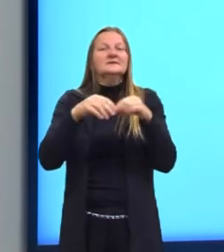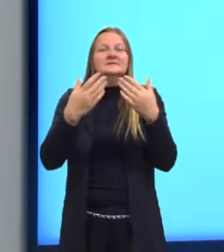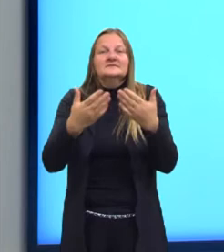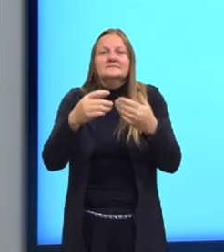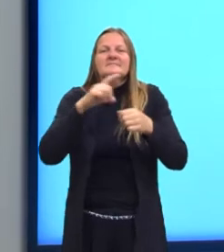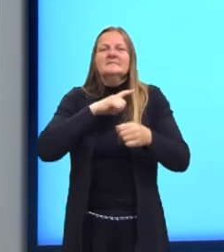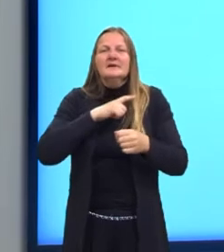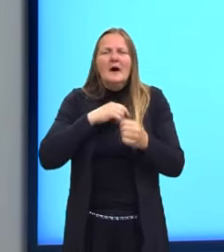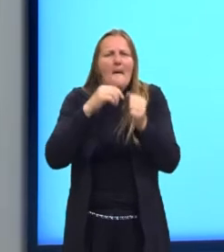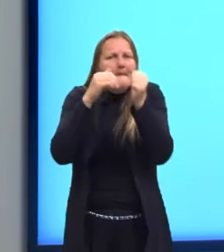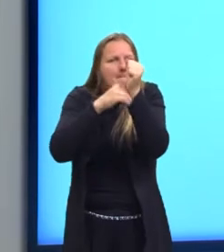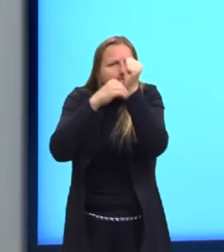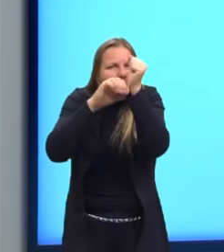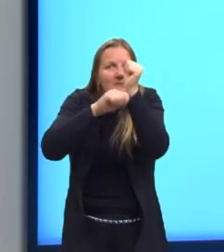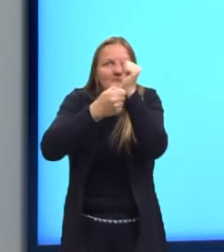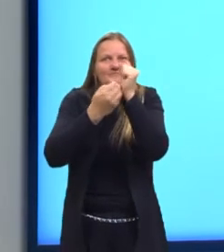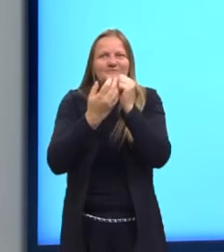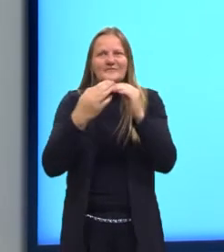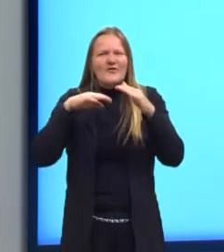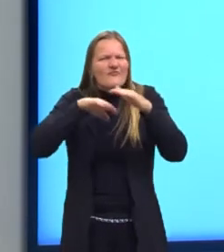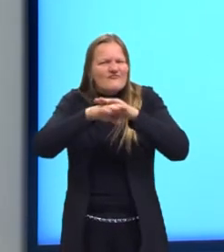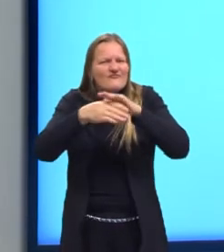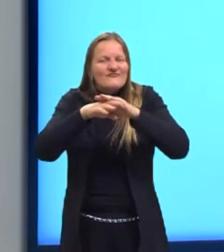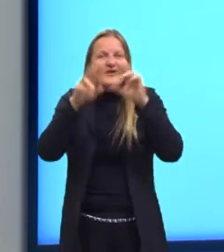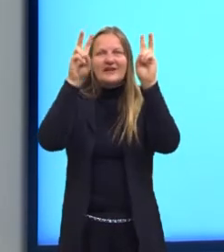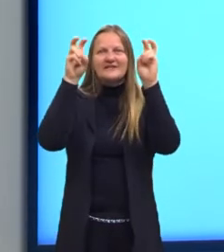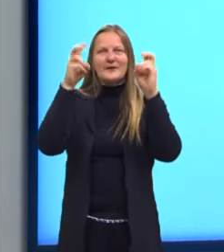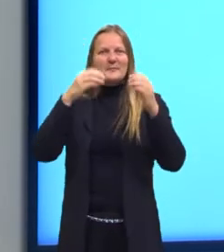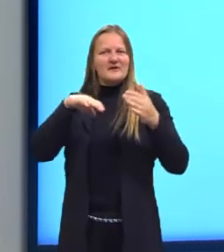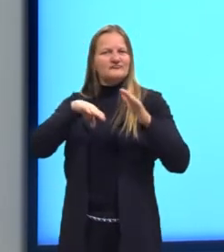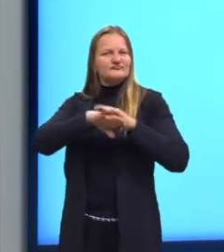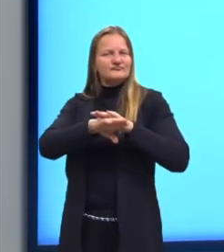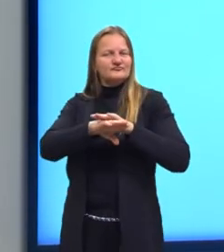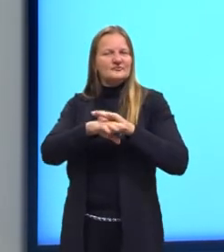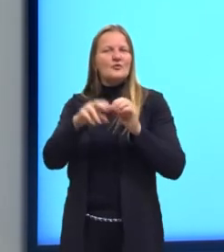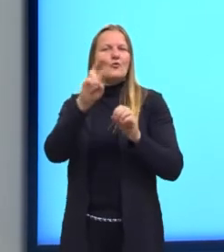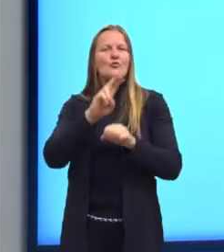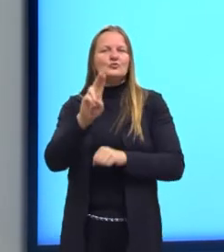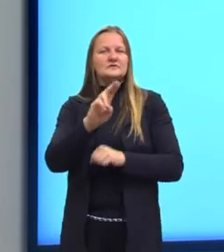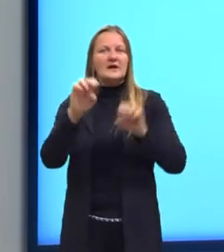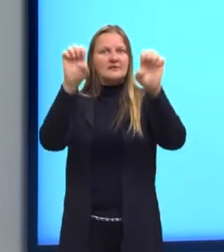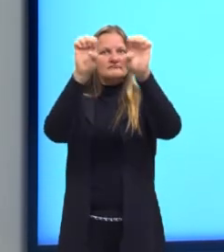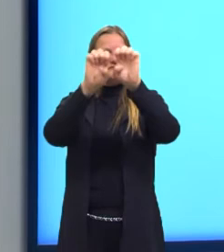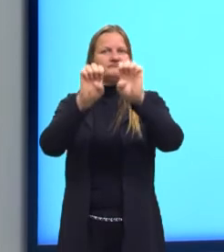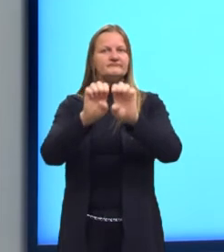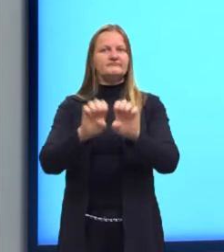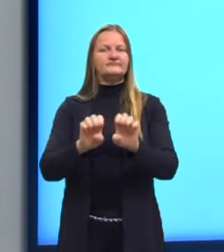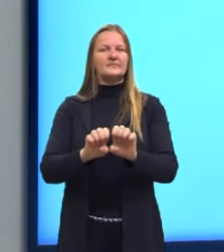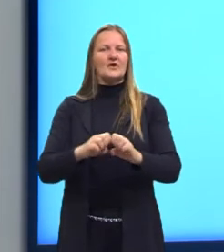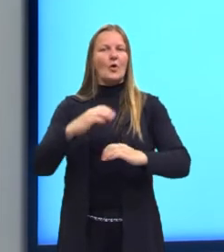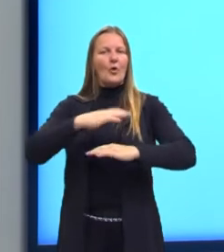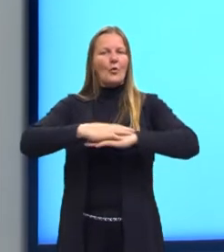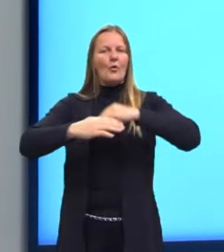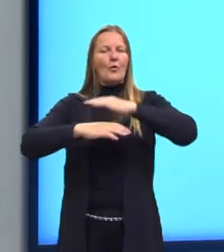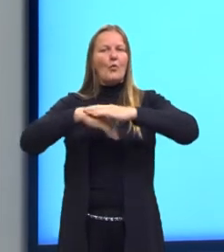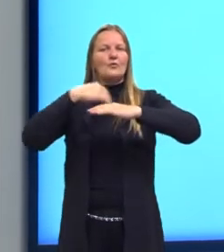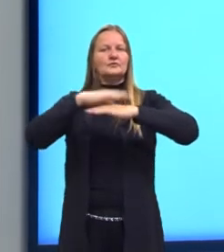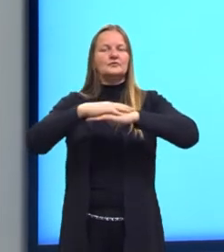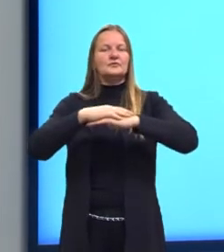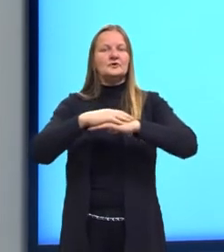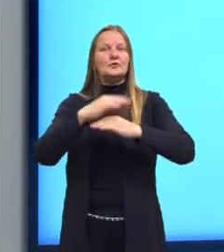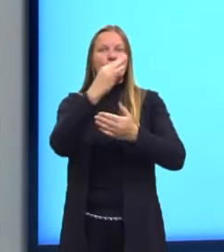o segredo para encaixar qualquer tema é usar o esqueleto da redação para construir um texto